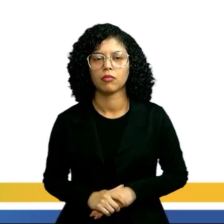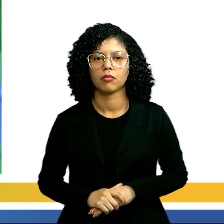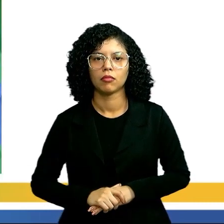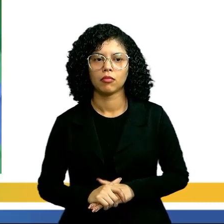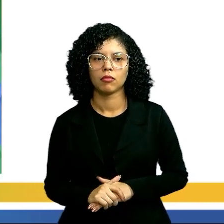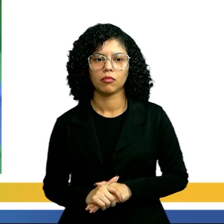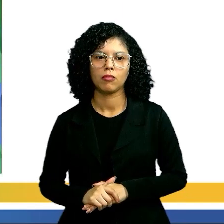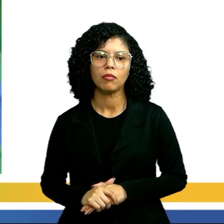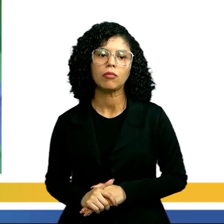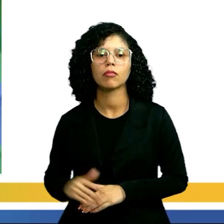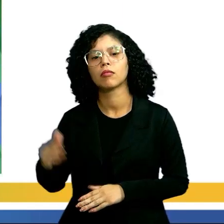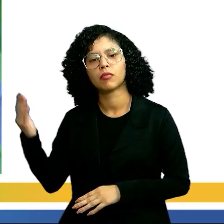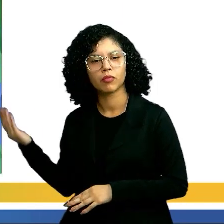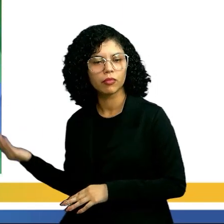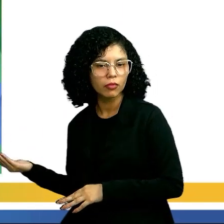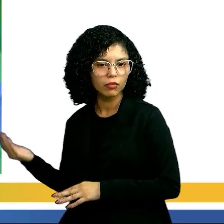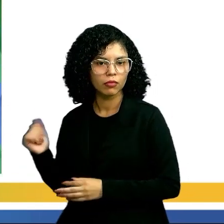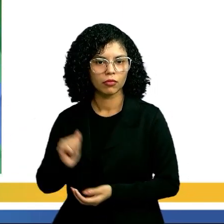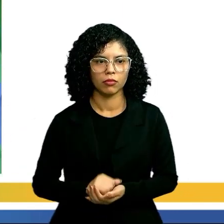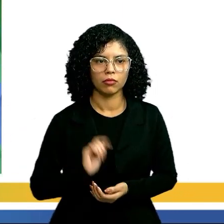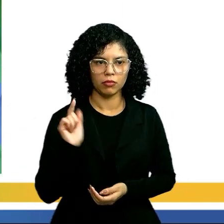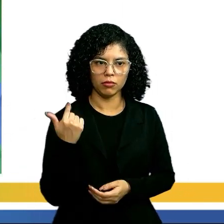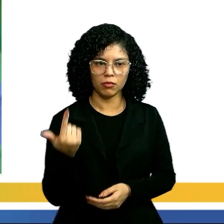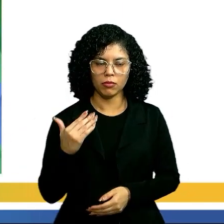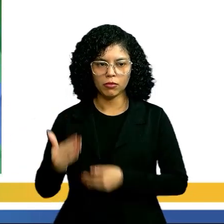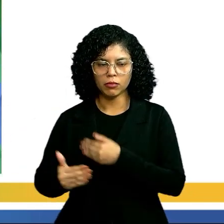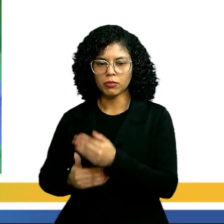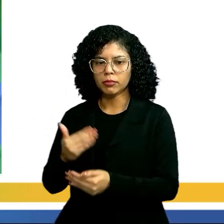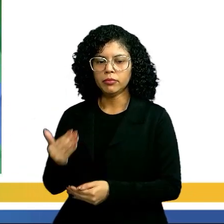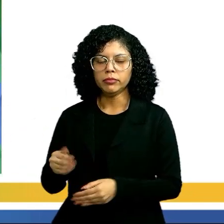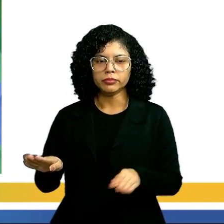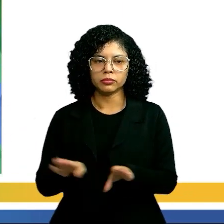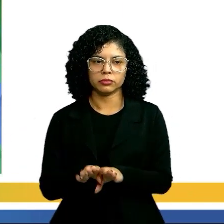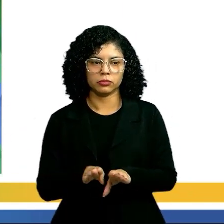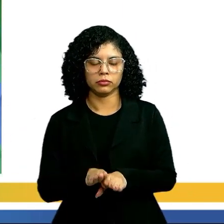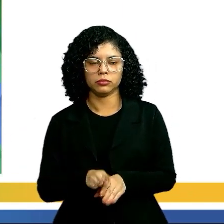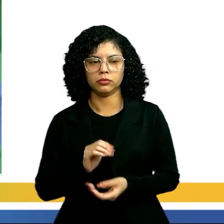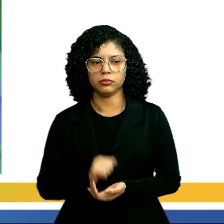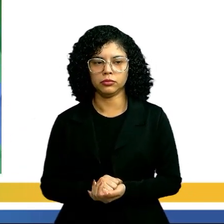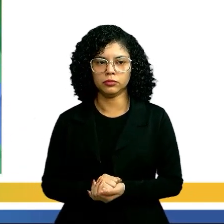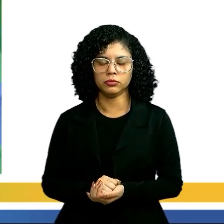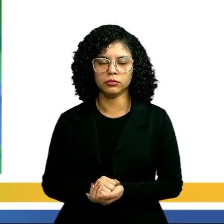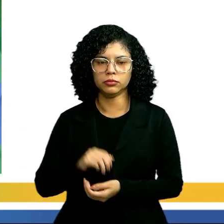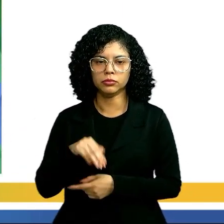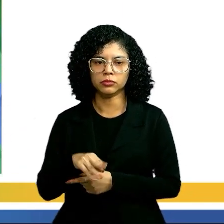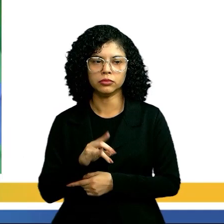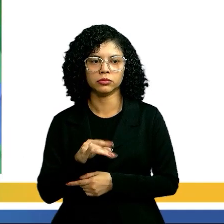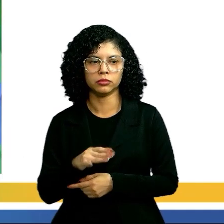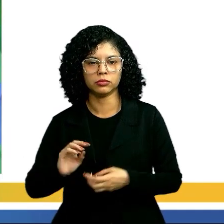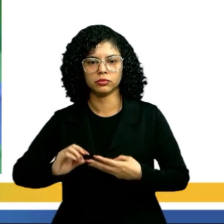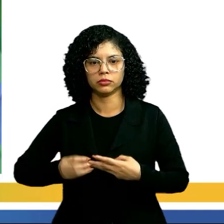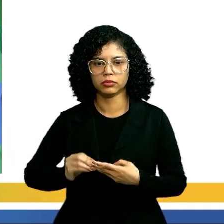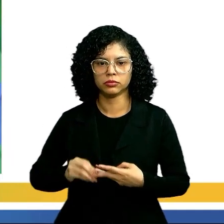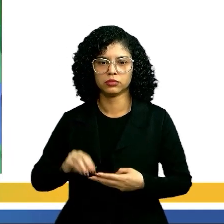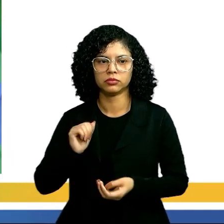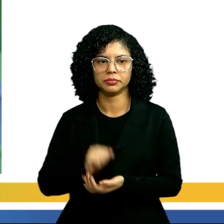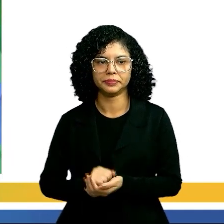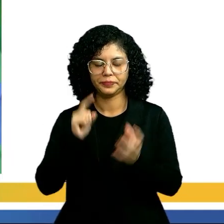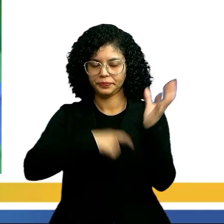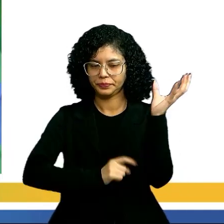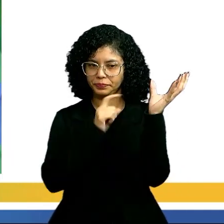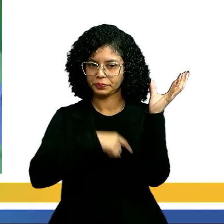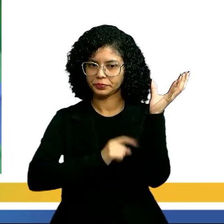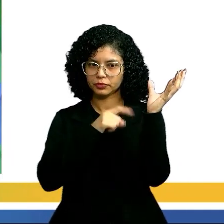Vamos adiante. E aí, o outro processo do metabolismo celular é a